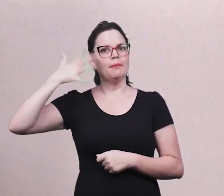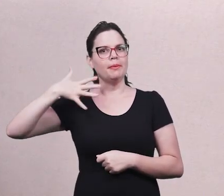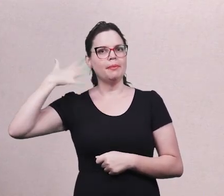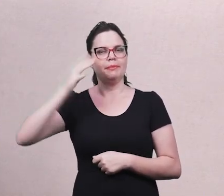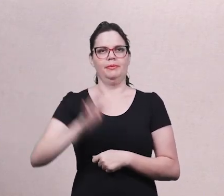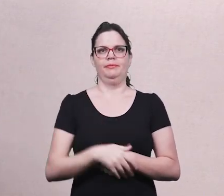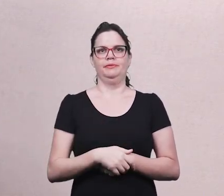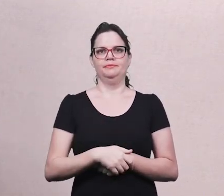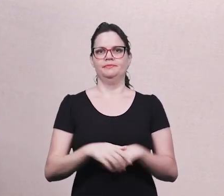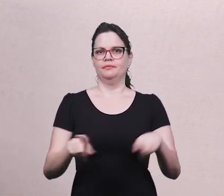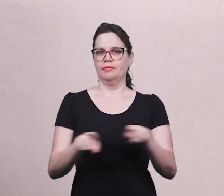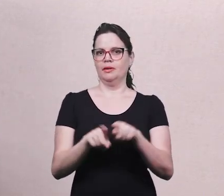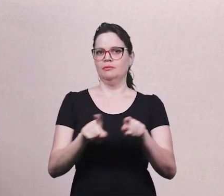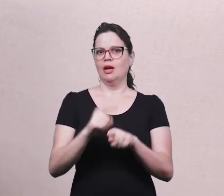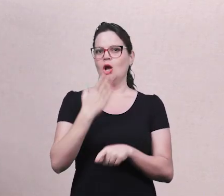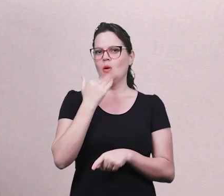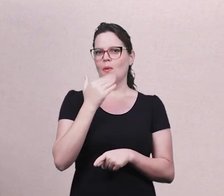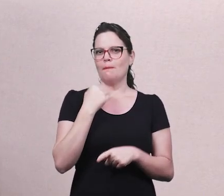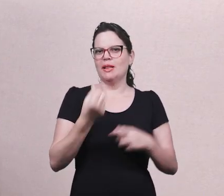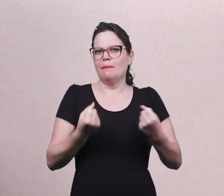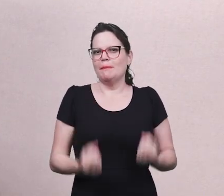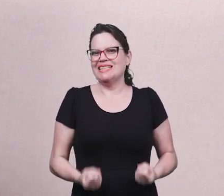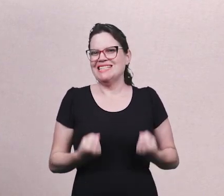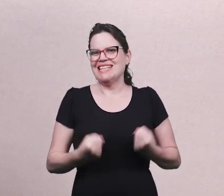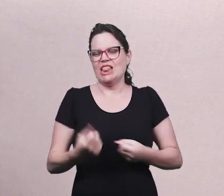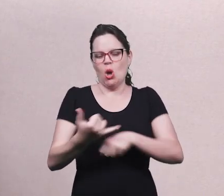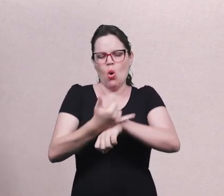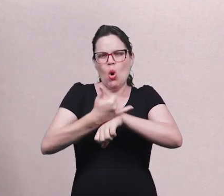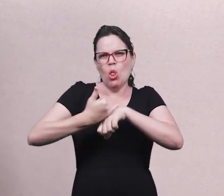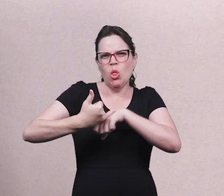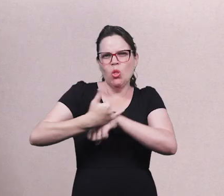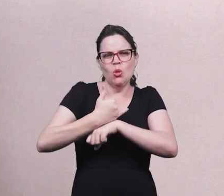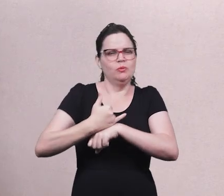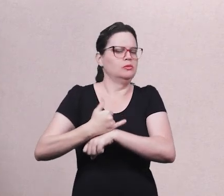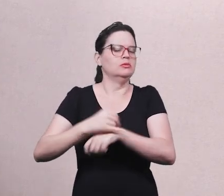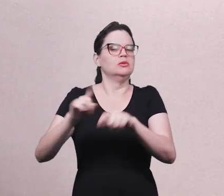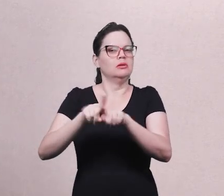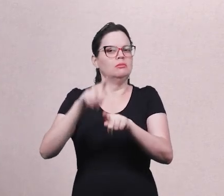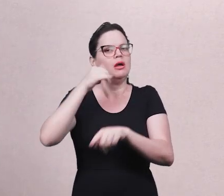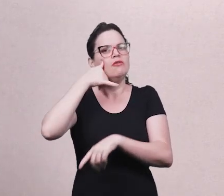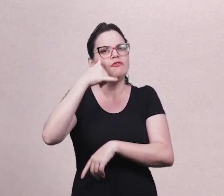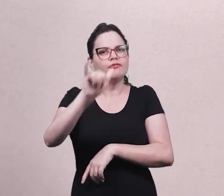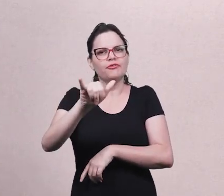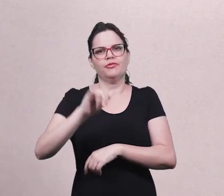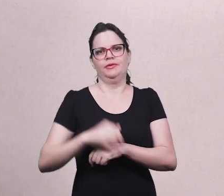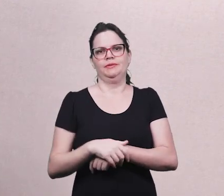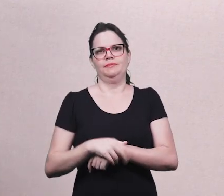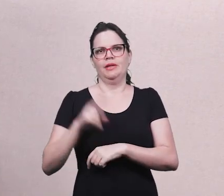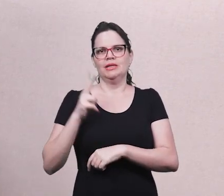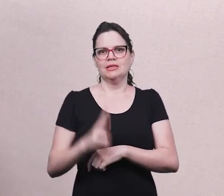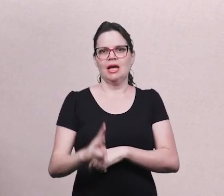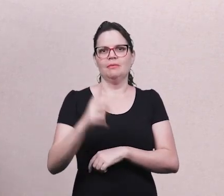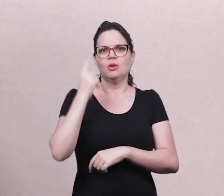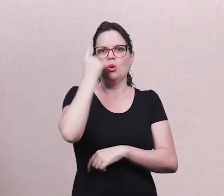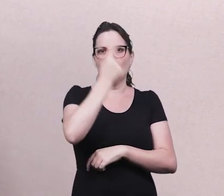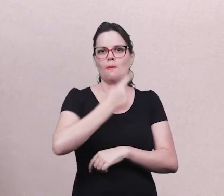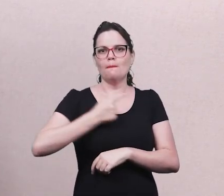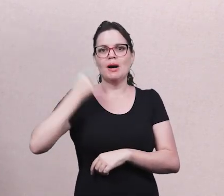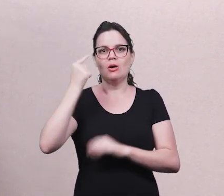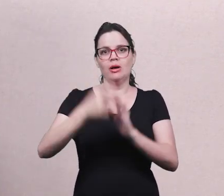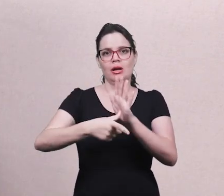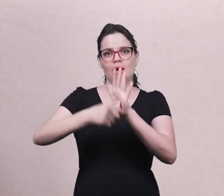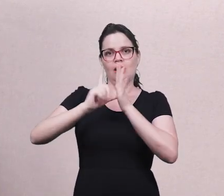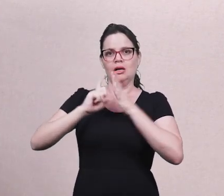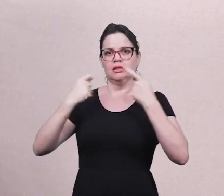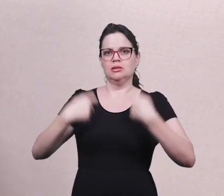não ingerir. Comidas muito pesadas, gordurosas também interferem. Então, sempre 1 hora antes